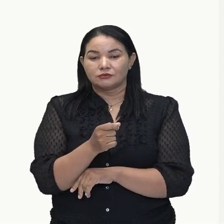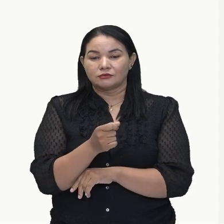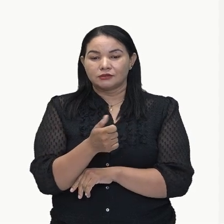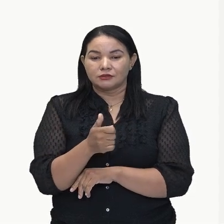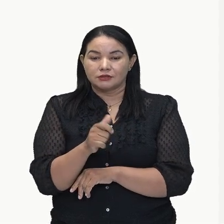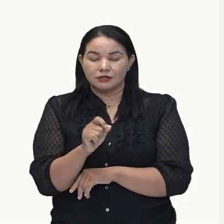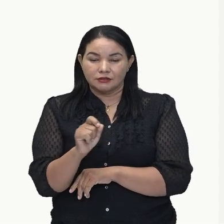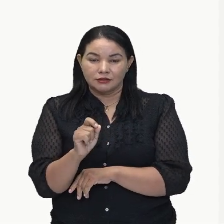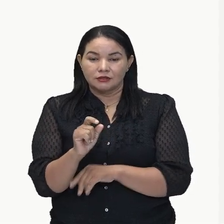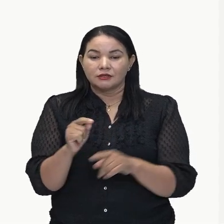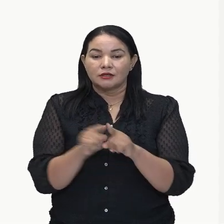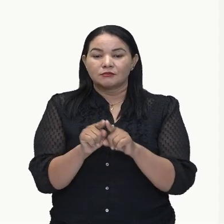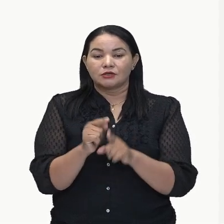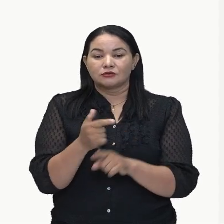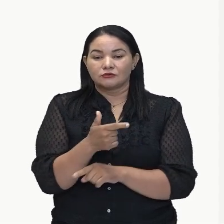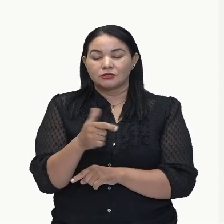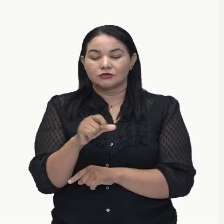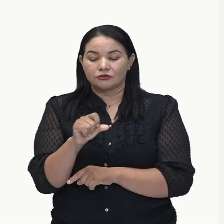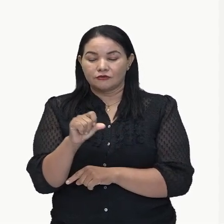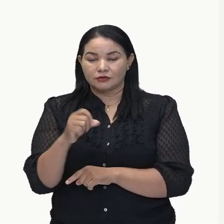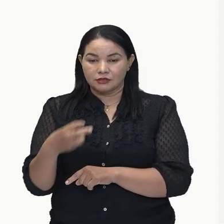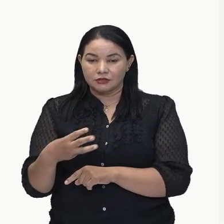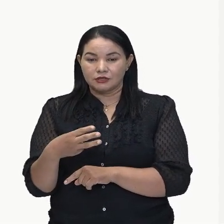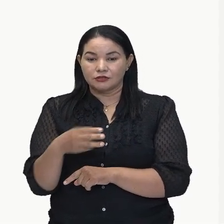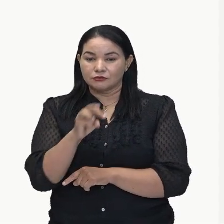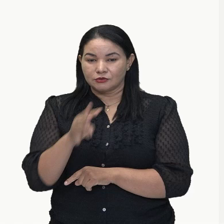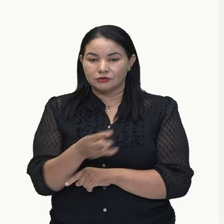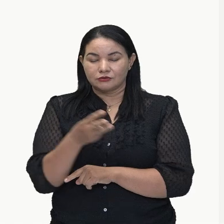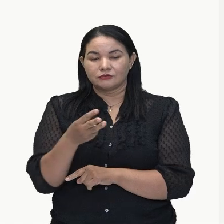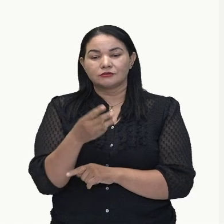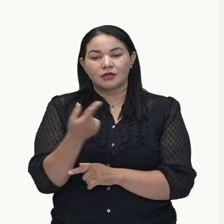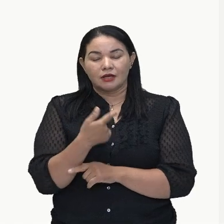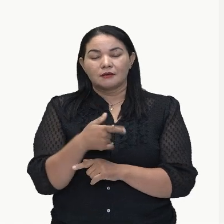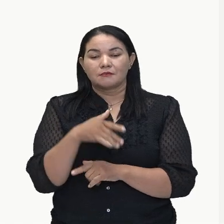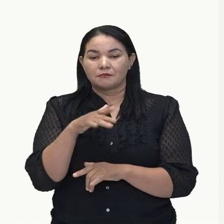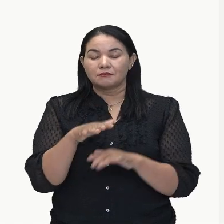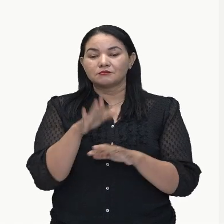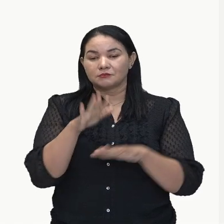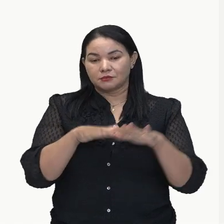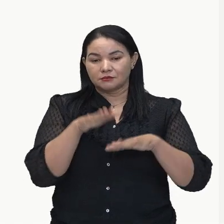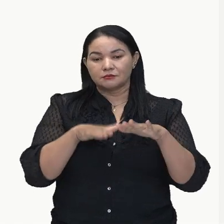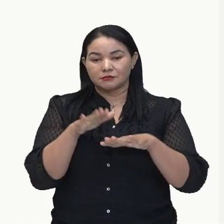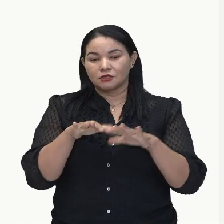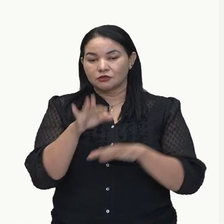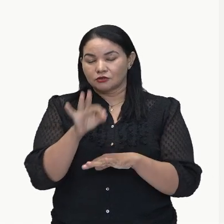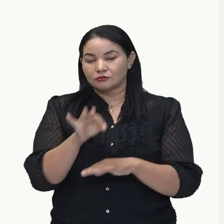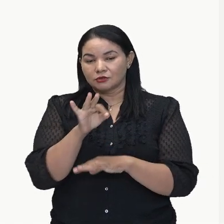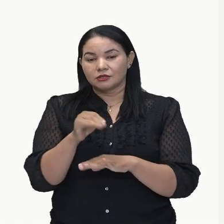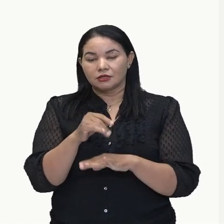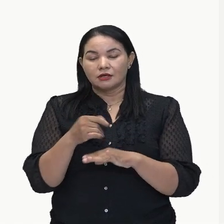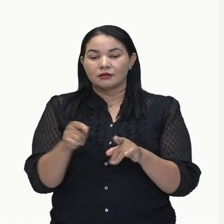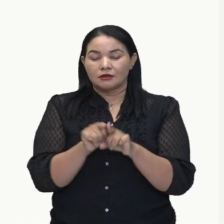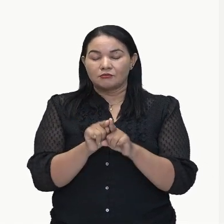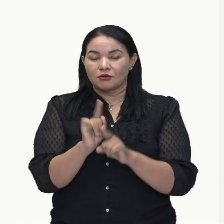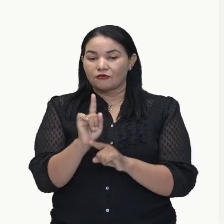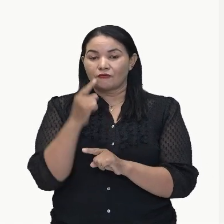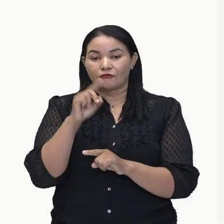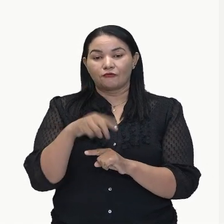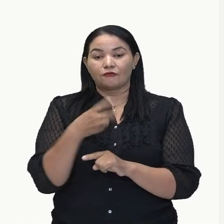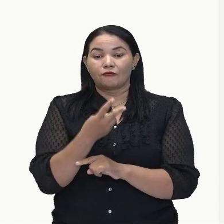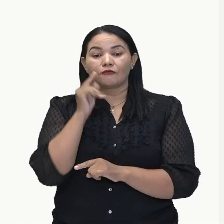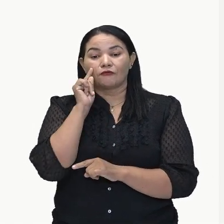com 293 milhões, tá? Essa vai ser aí a média, além de a gente ver, né, essa situação